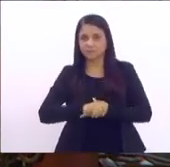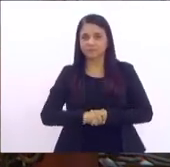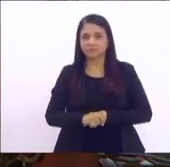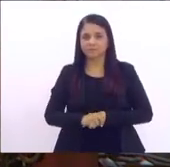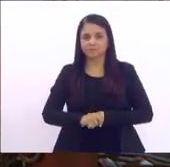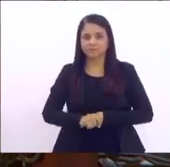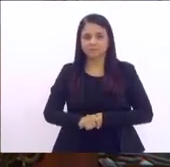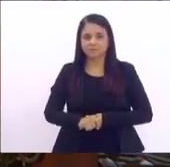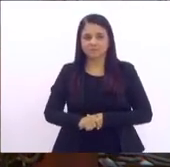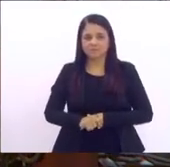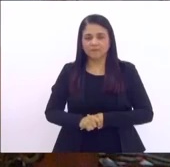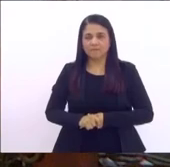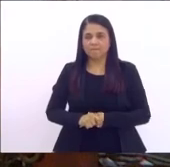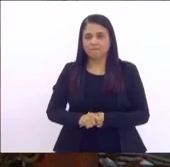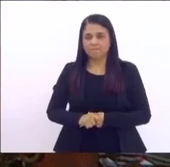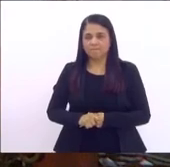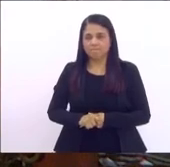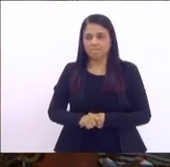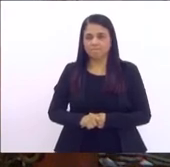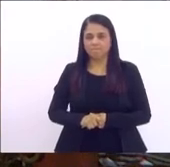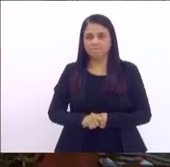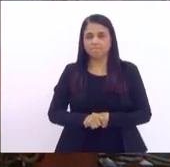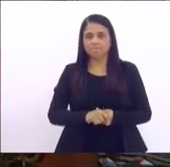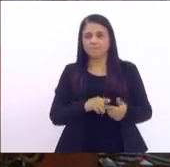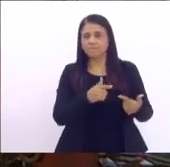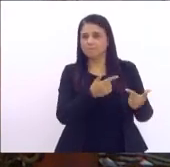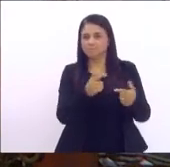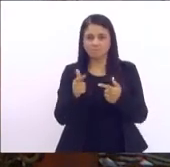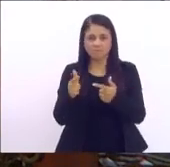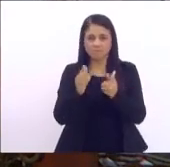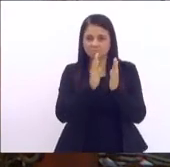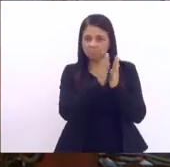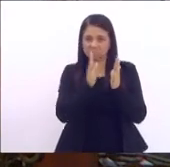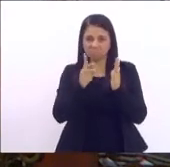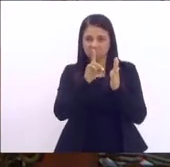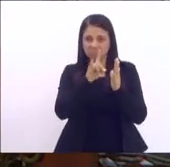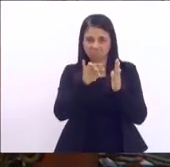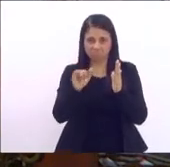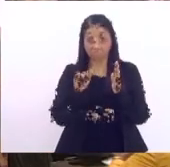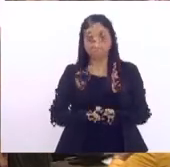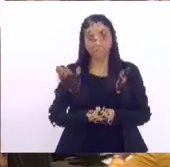Nada mais havendo a tratar na ordem do dia, está encerrada a sessão.